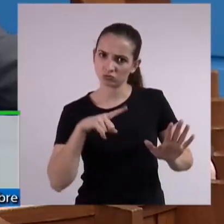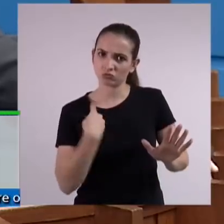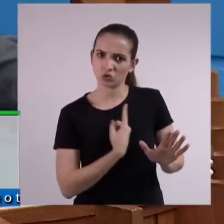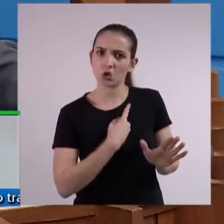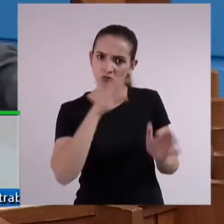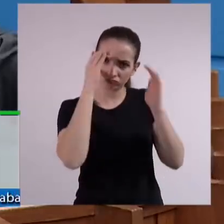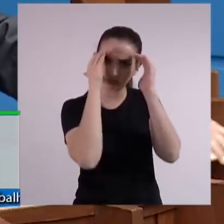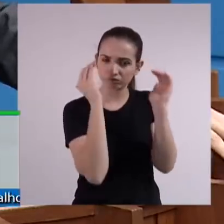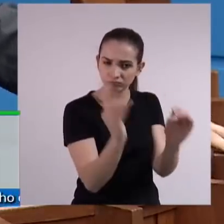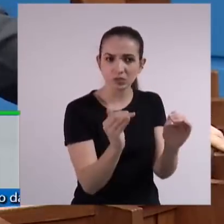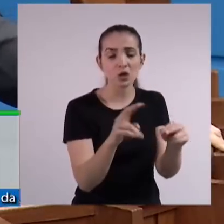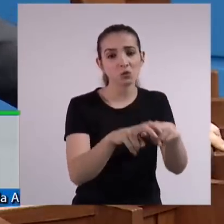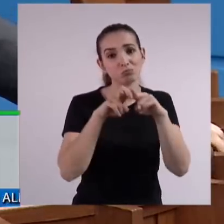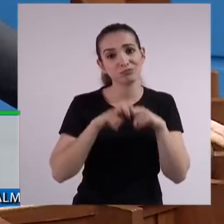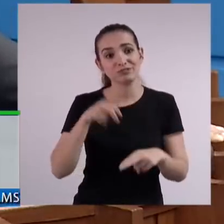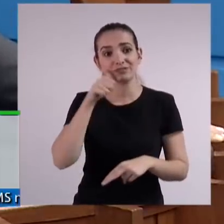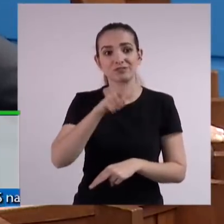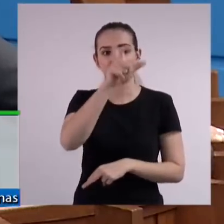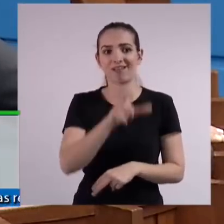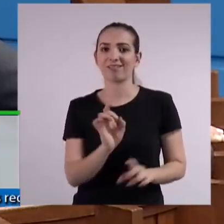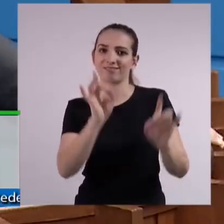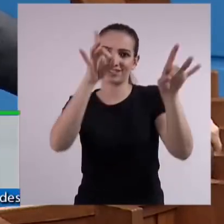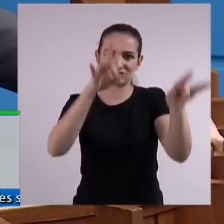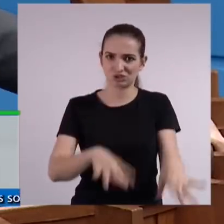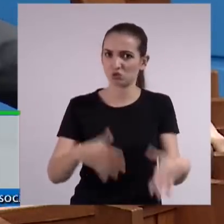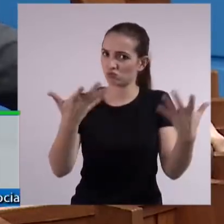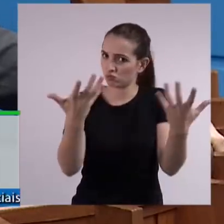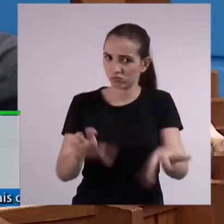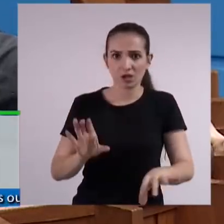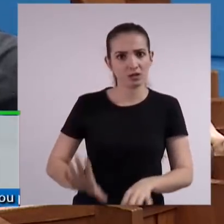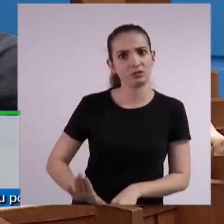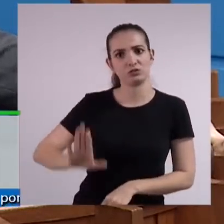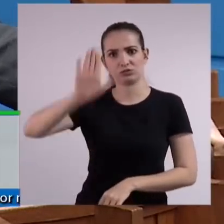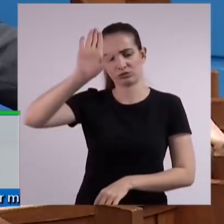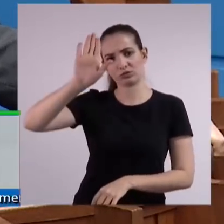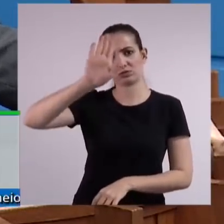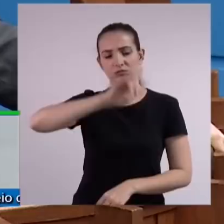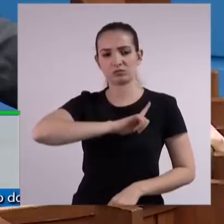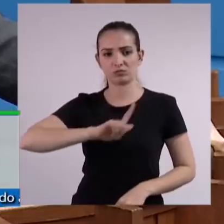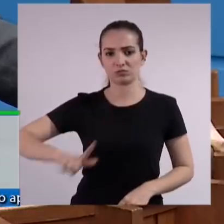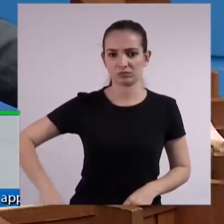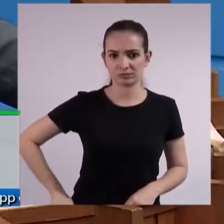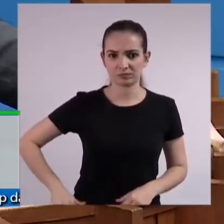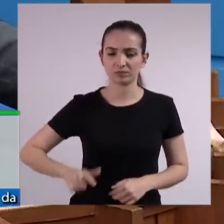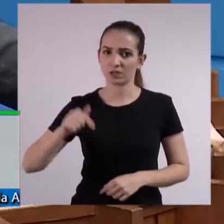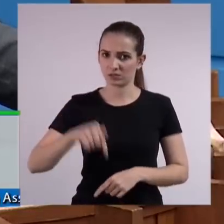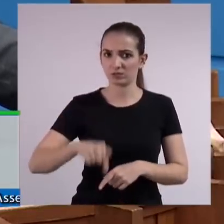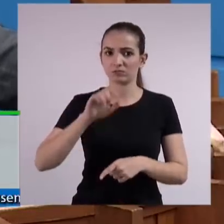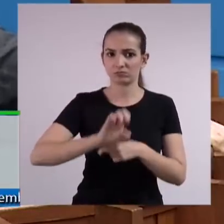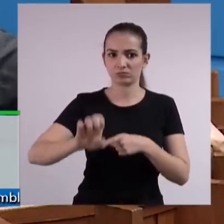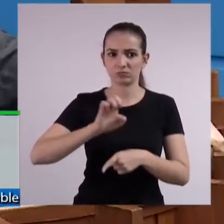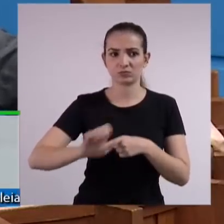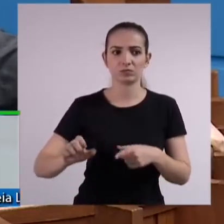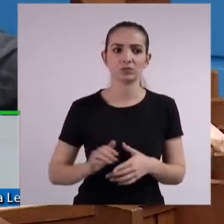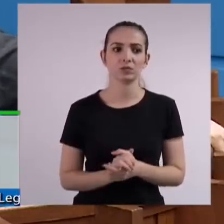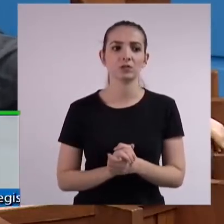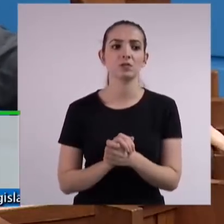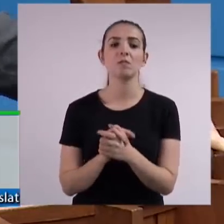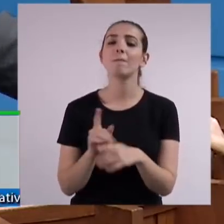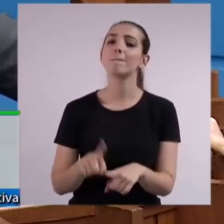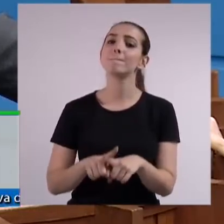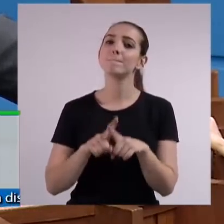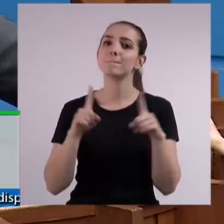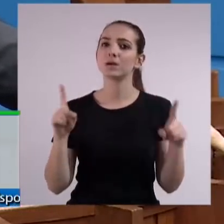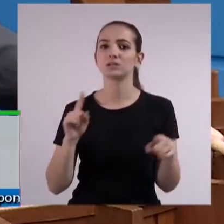Simone desistiu de concorrer a governo do Estado, mesmo depois de